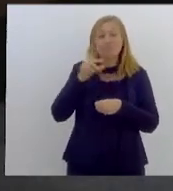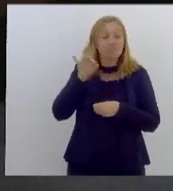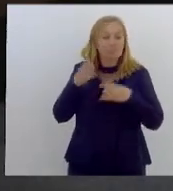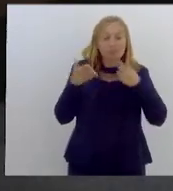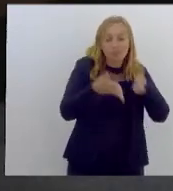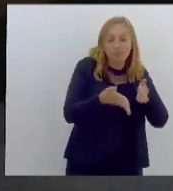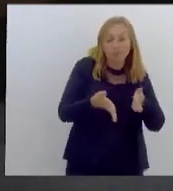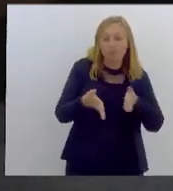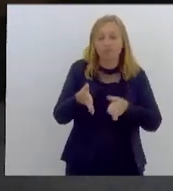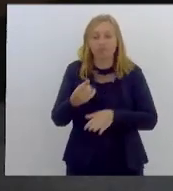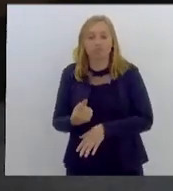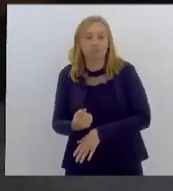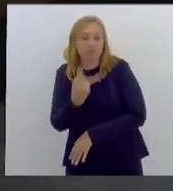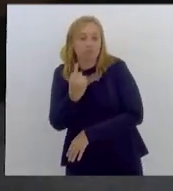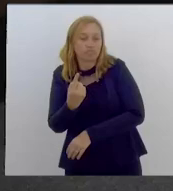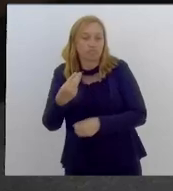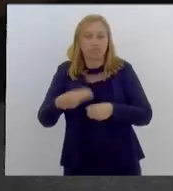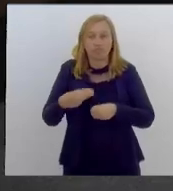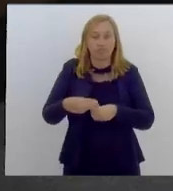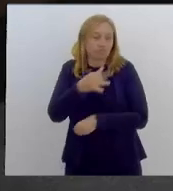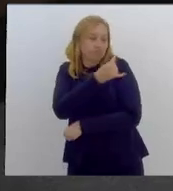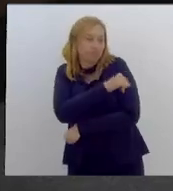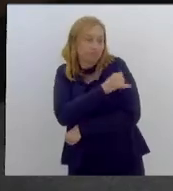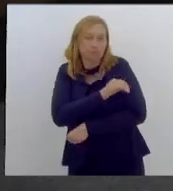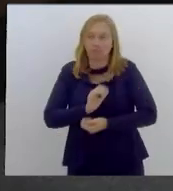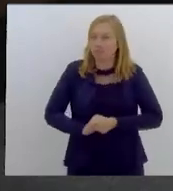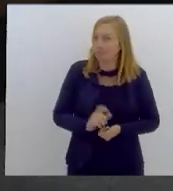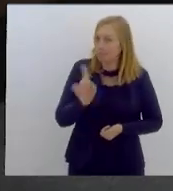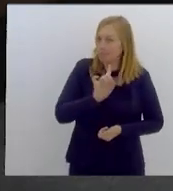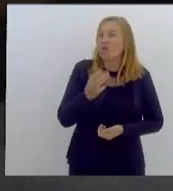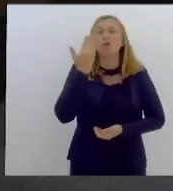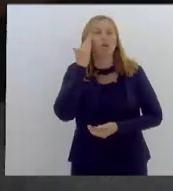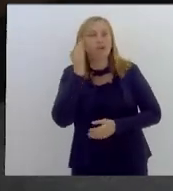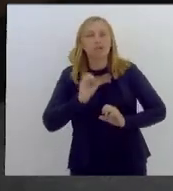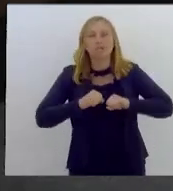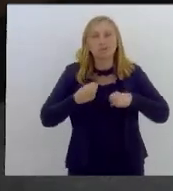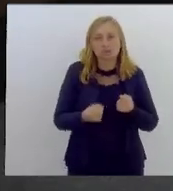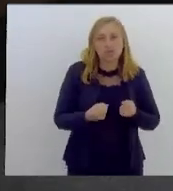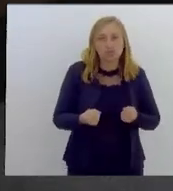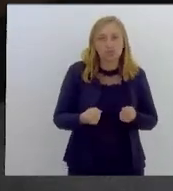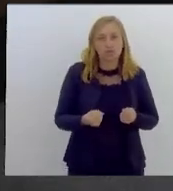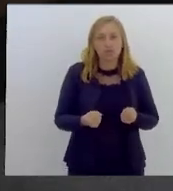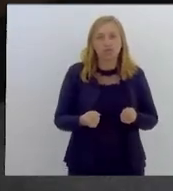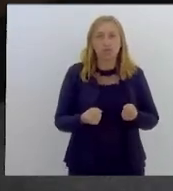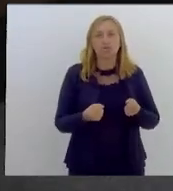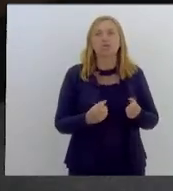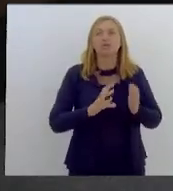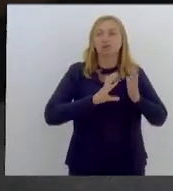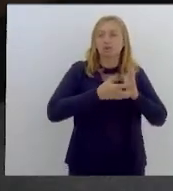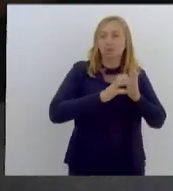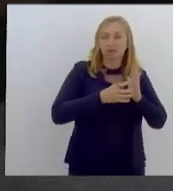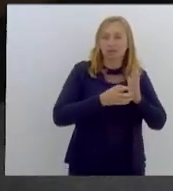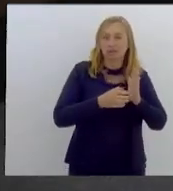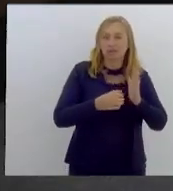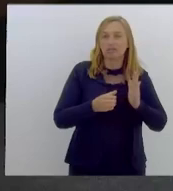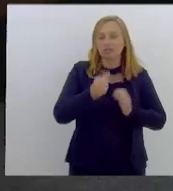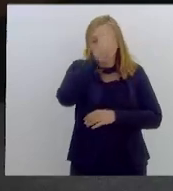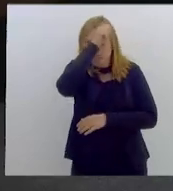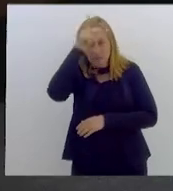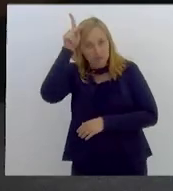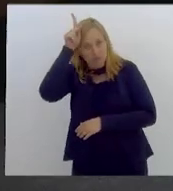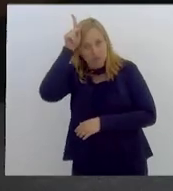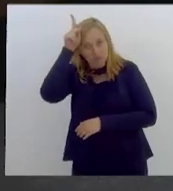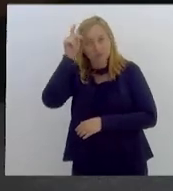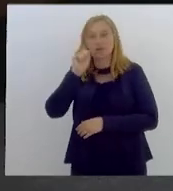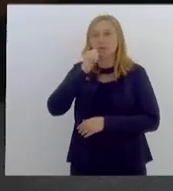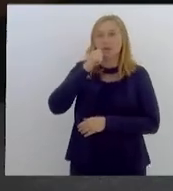todas as 92 cidades, não só a capital. Eu entendo o esforço da bancada do prefeito Eduardo Paes, liderada pelo deputado Luiz